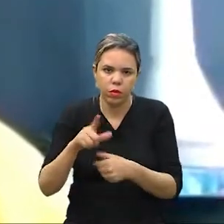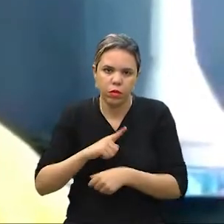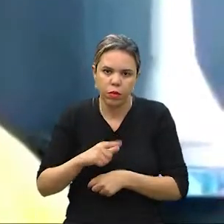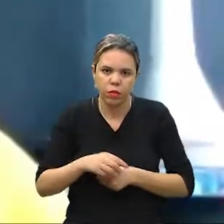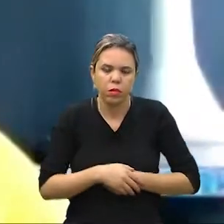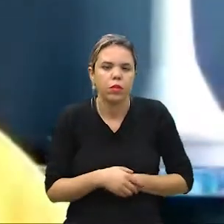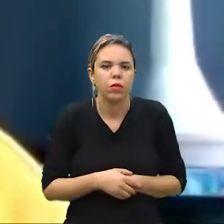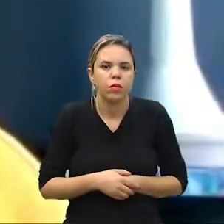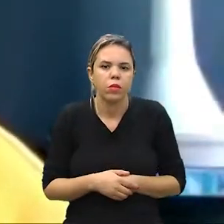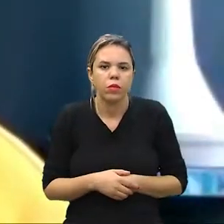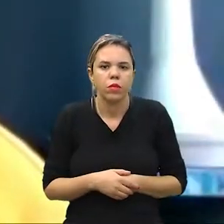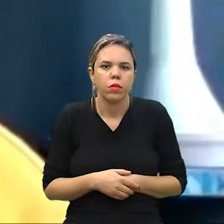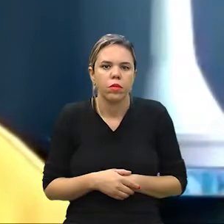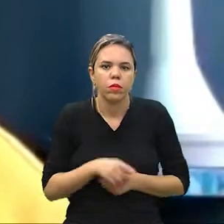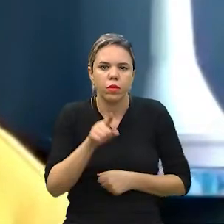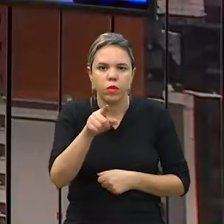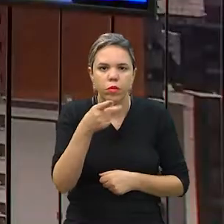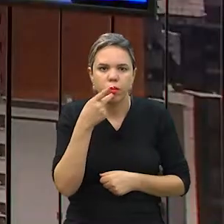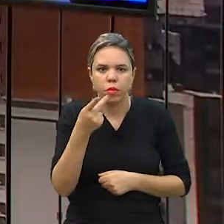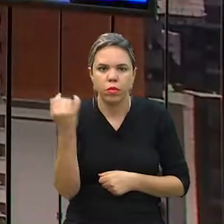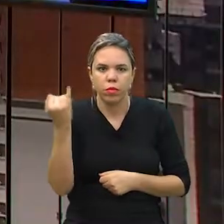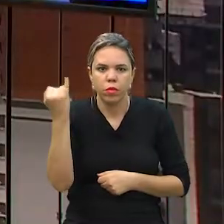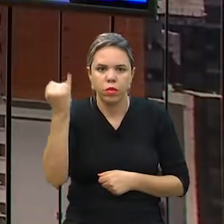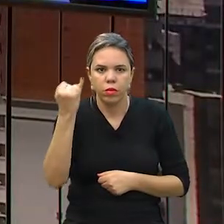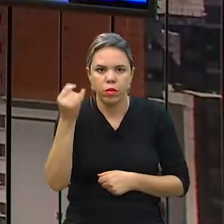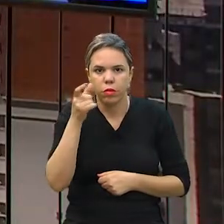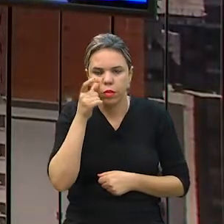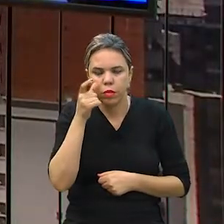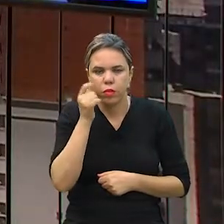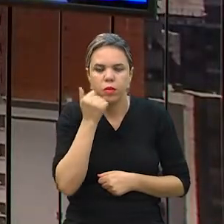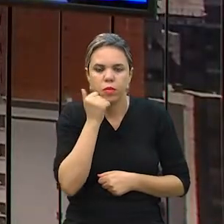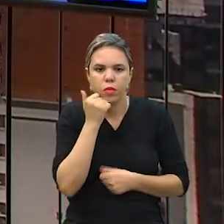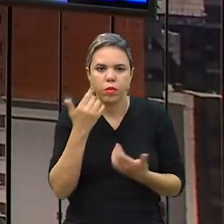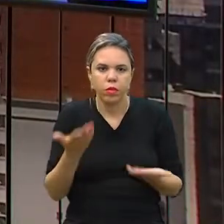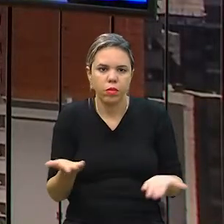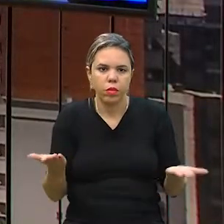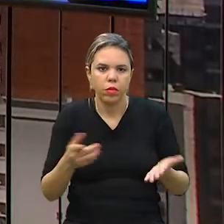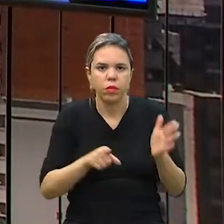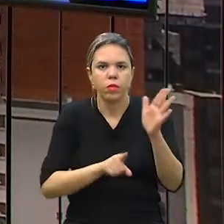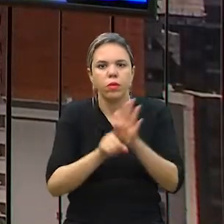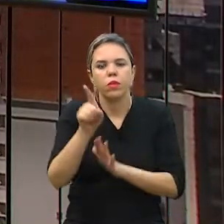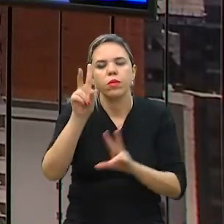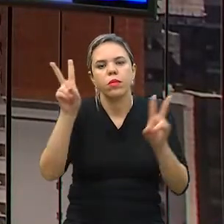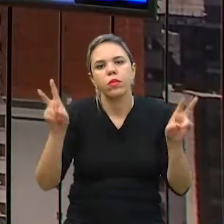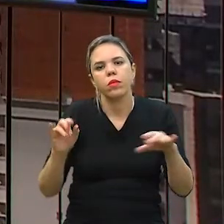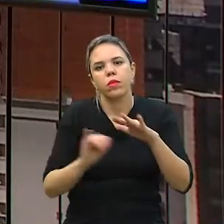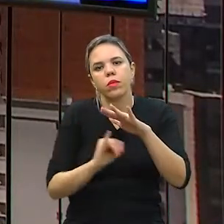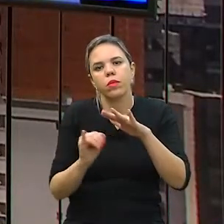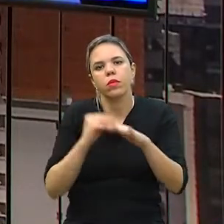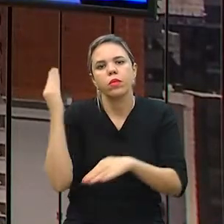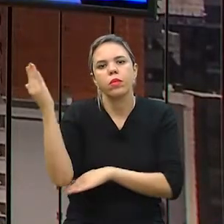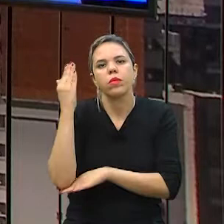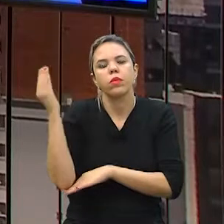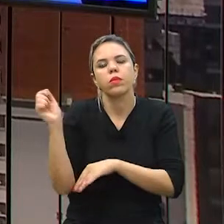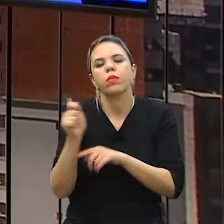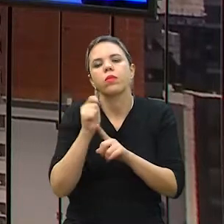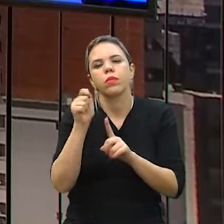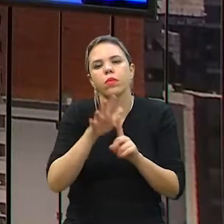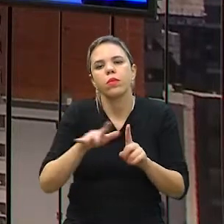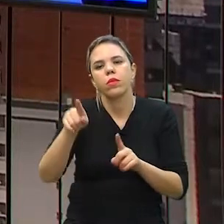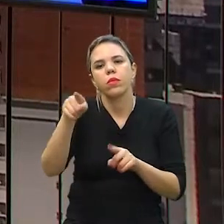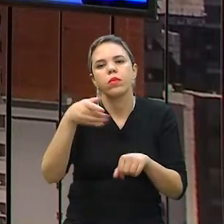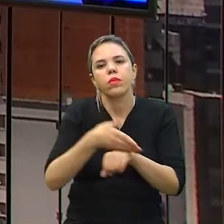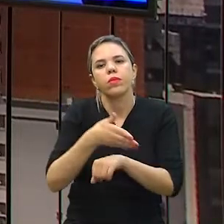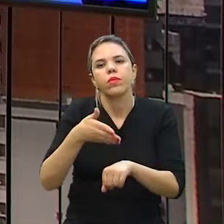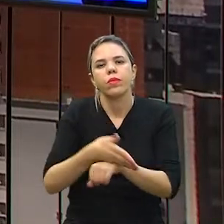tem. Você falou da importância de ouvir a ciência, né? Então, vou te perguntar agora sobre o Instituto Clima e Sociedade, do qual você